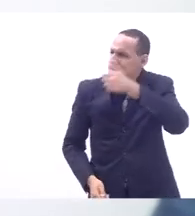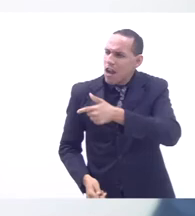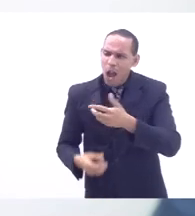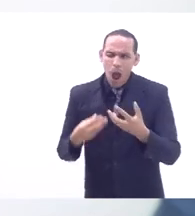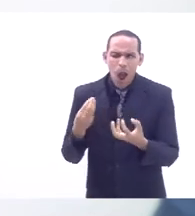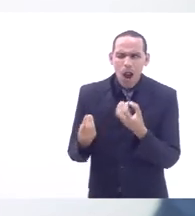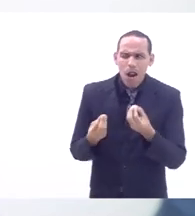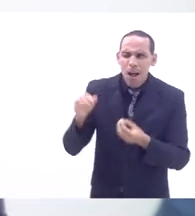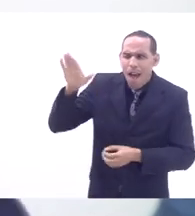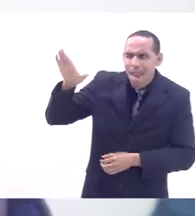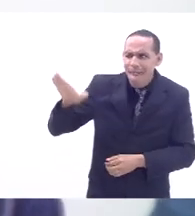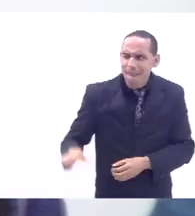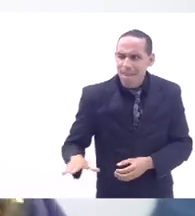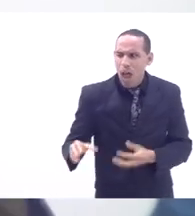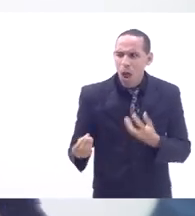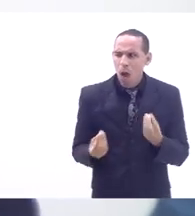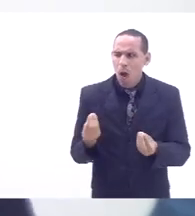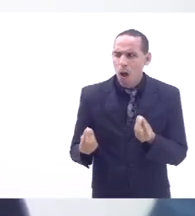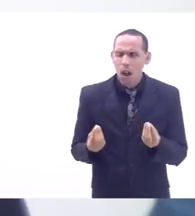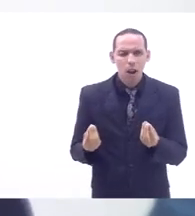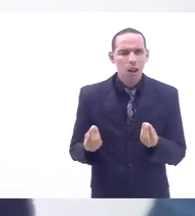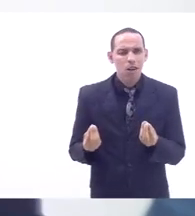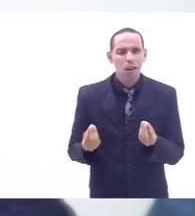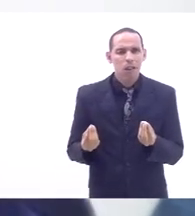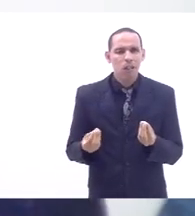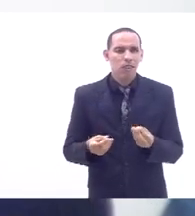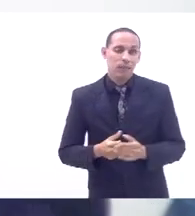que descer de onde está.